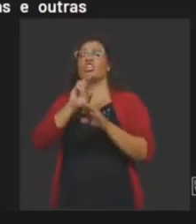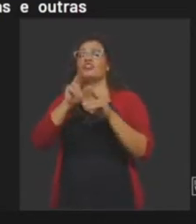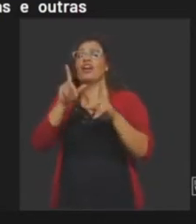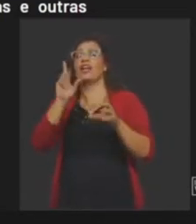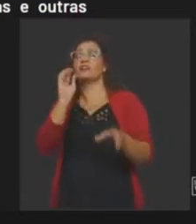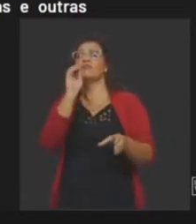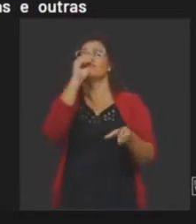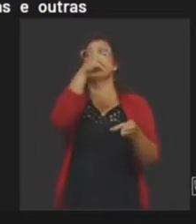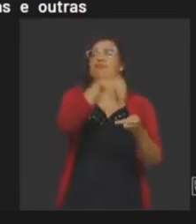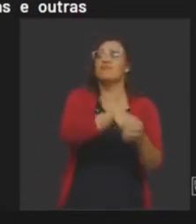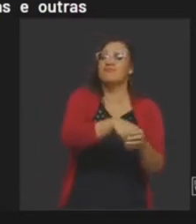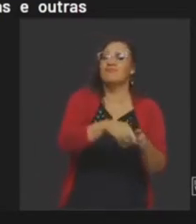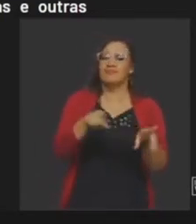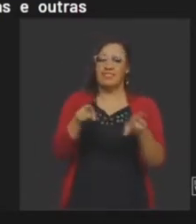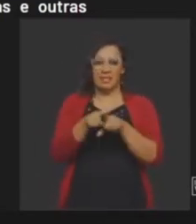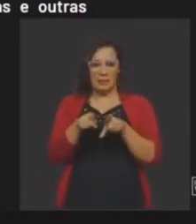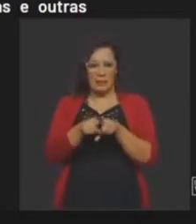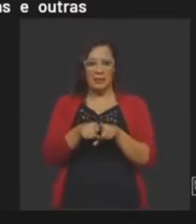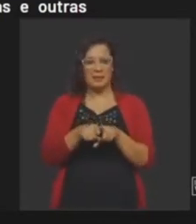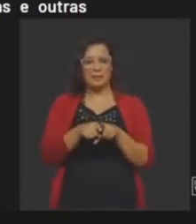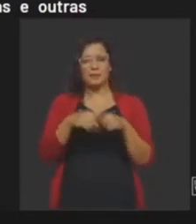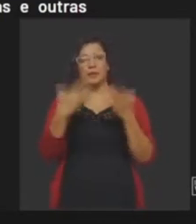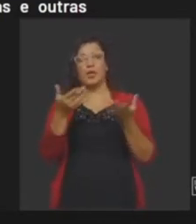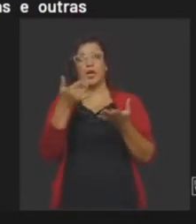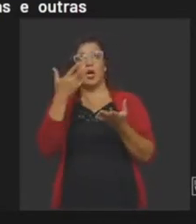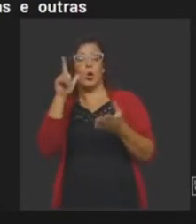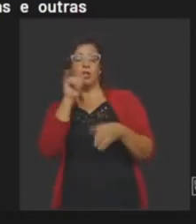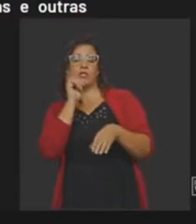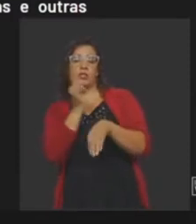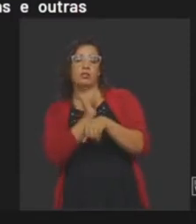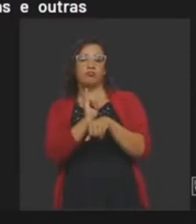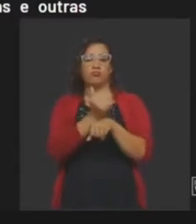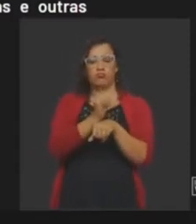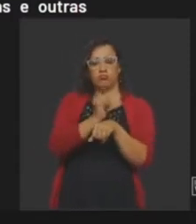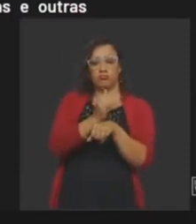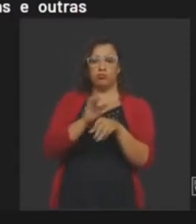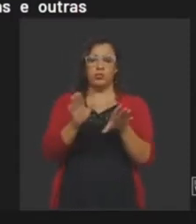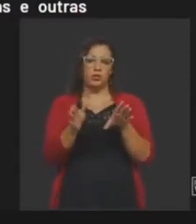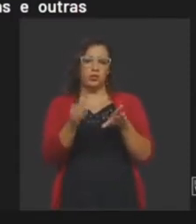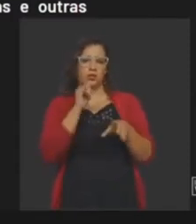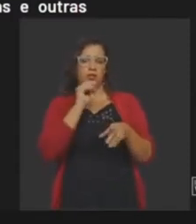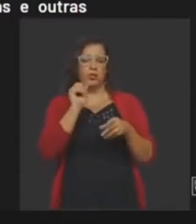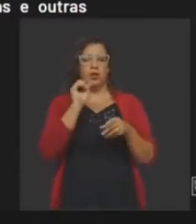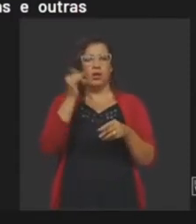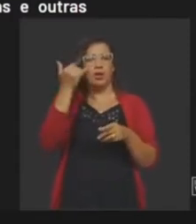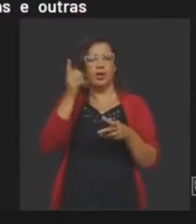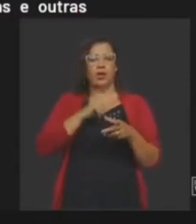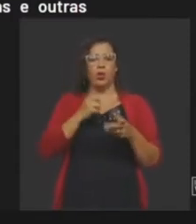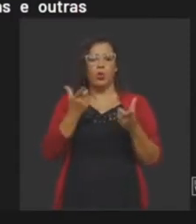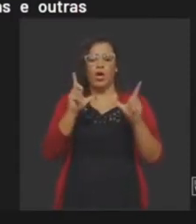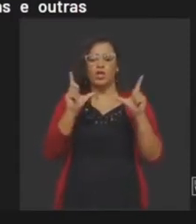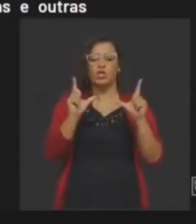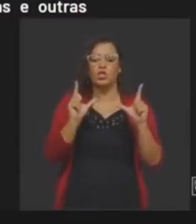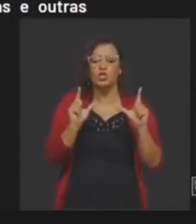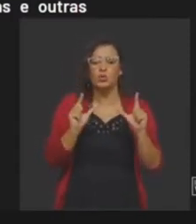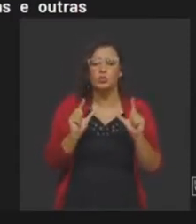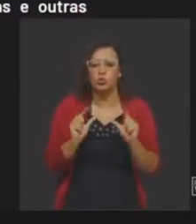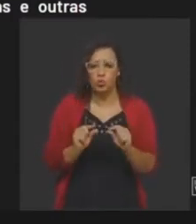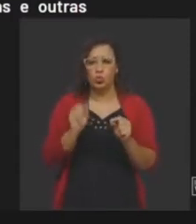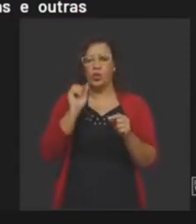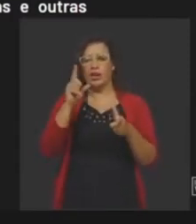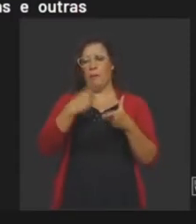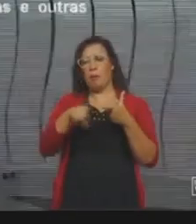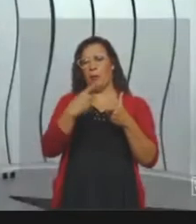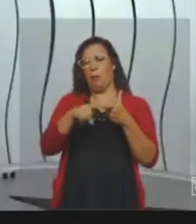vegetal diferente. E outras técnicas agroecológicas vão ajudar a diminuir os